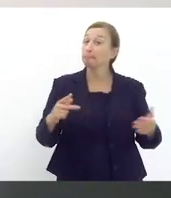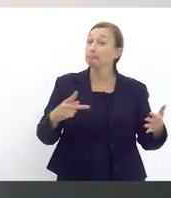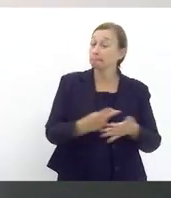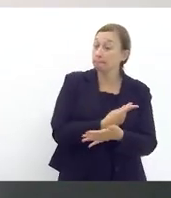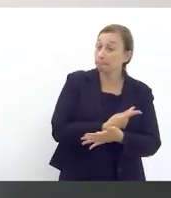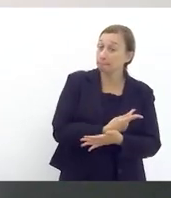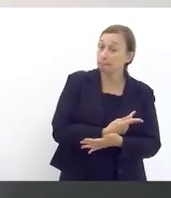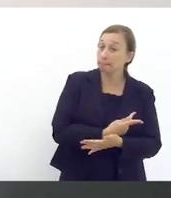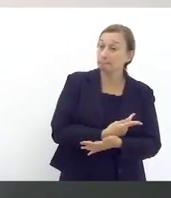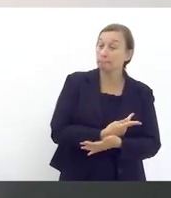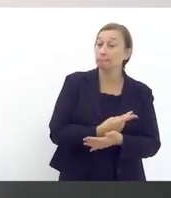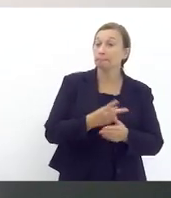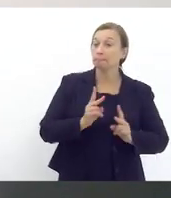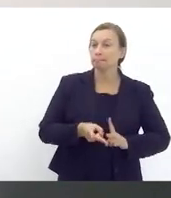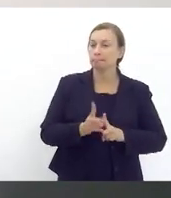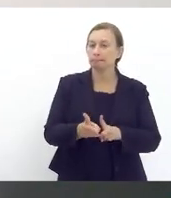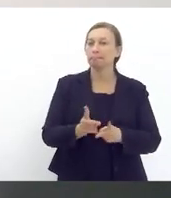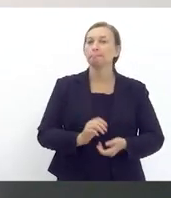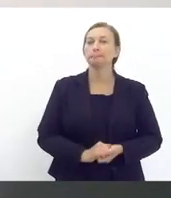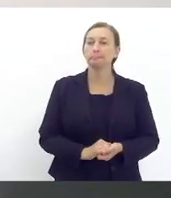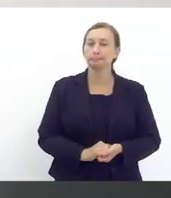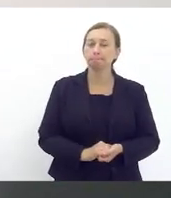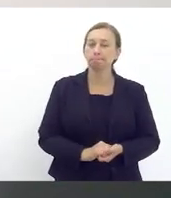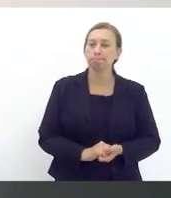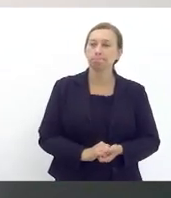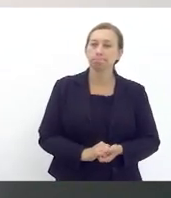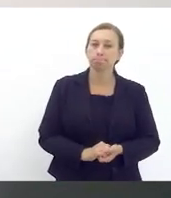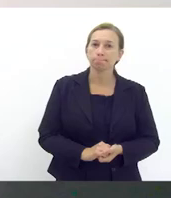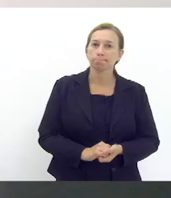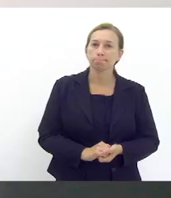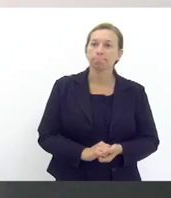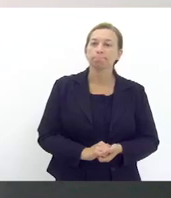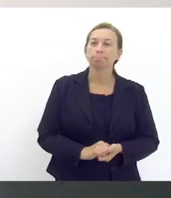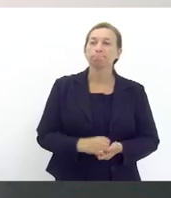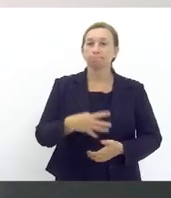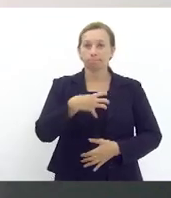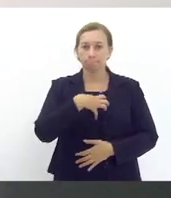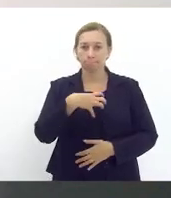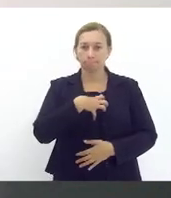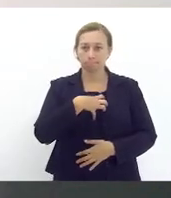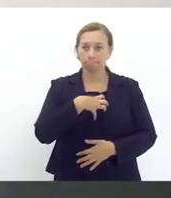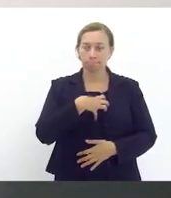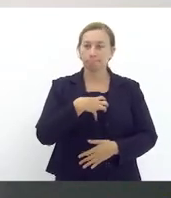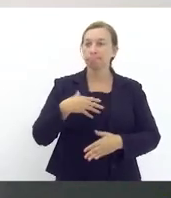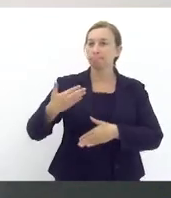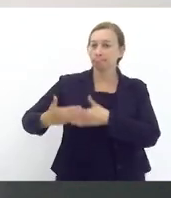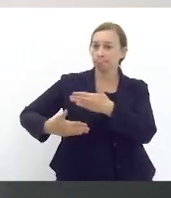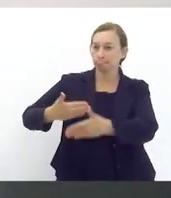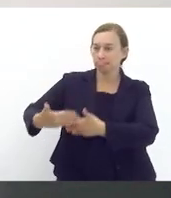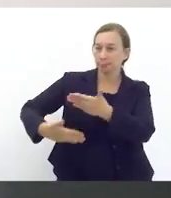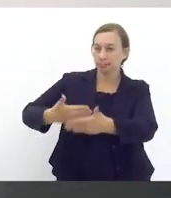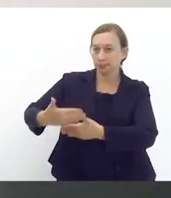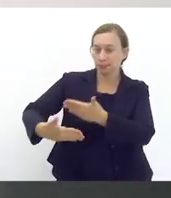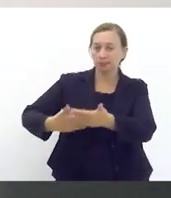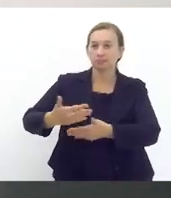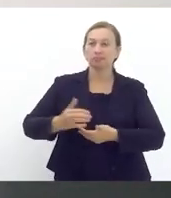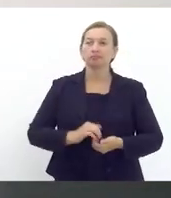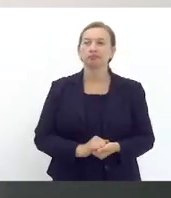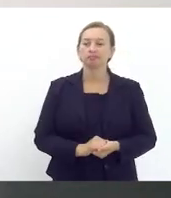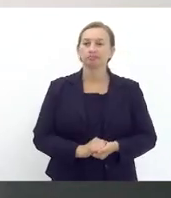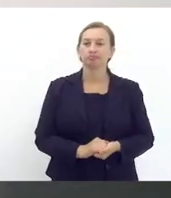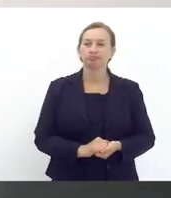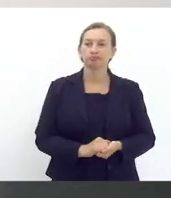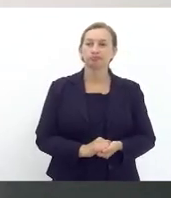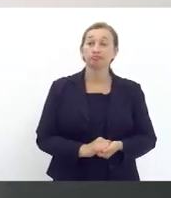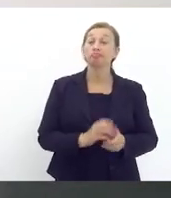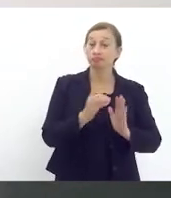logo na sequência do Decreto lá em Salvador foi esse processo dando o start já logo